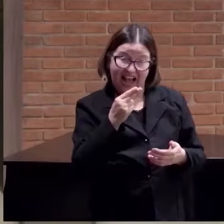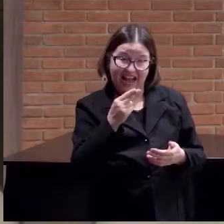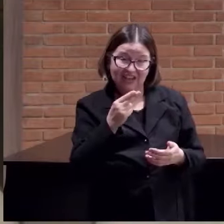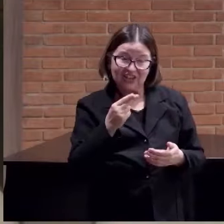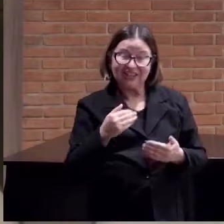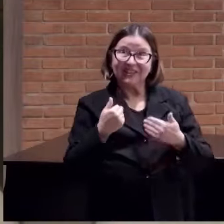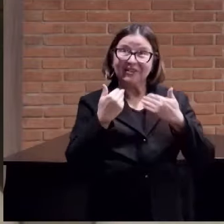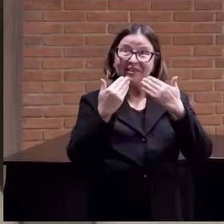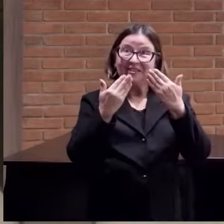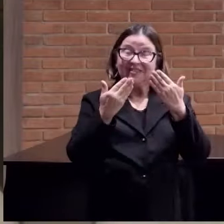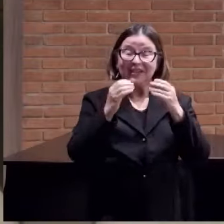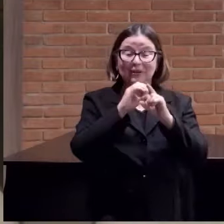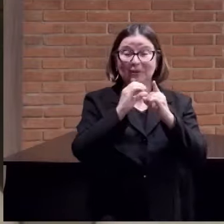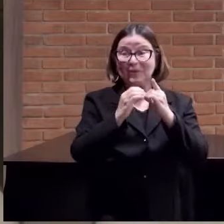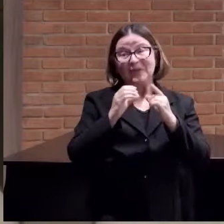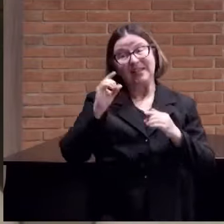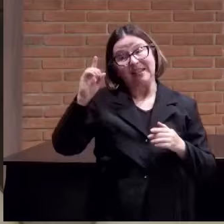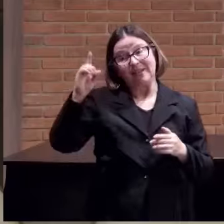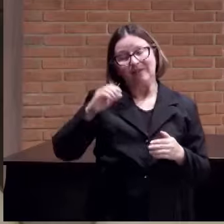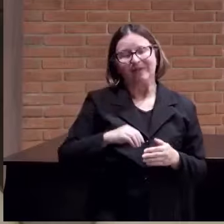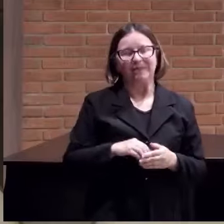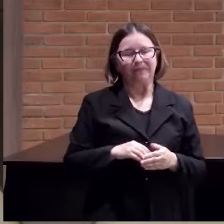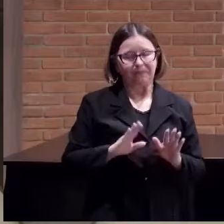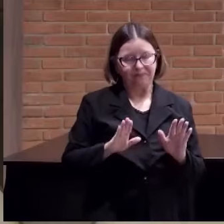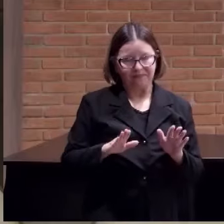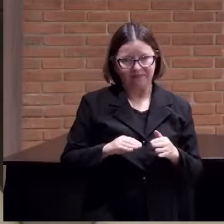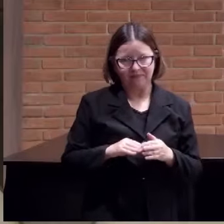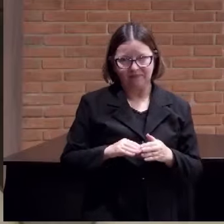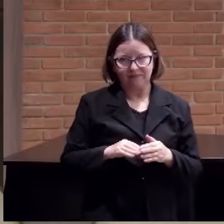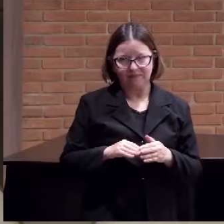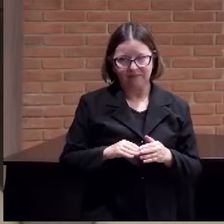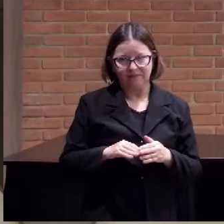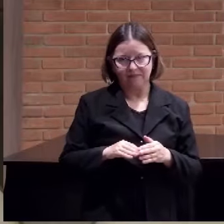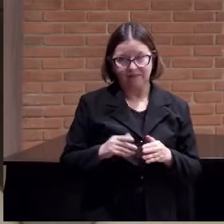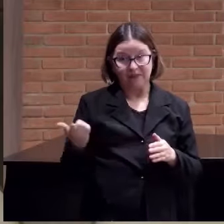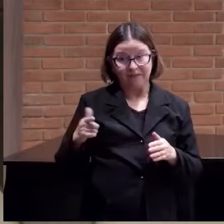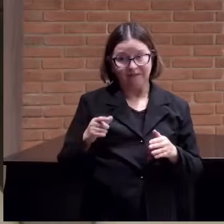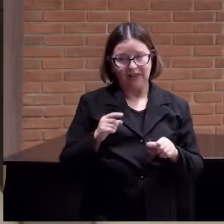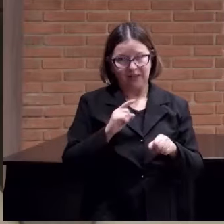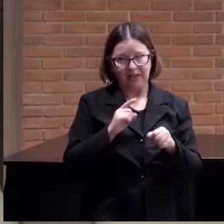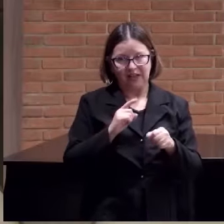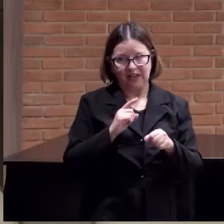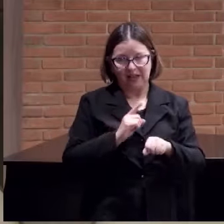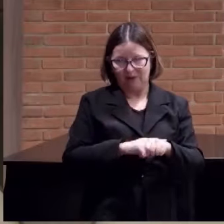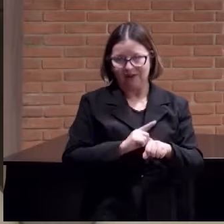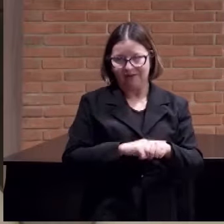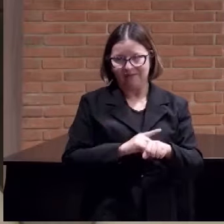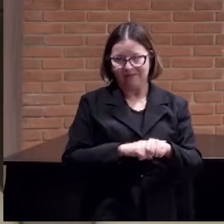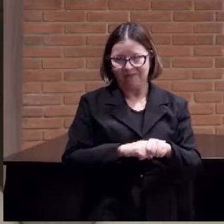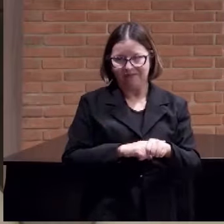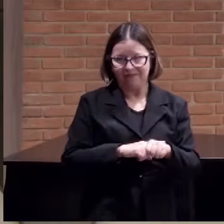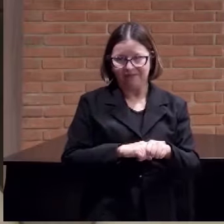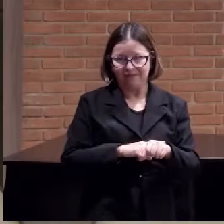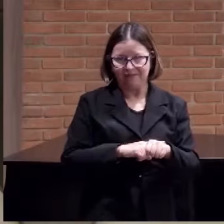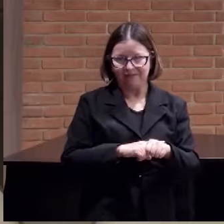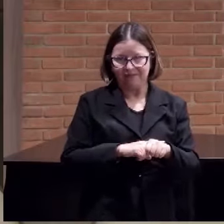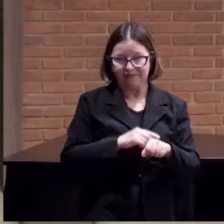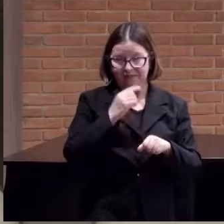essa palavrinha só, que ele diz assim, vem a hora.